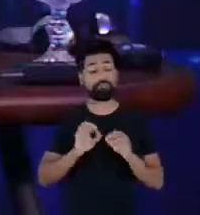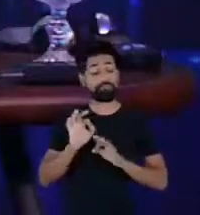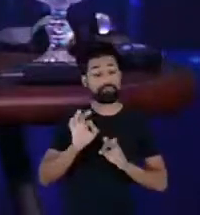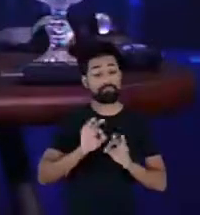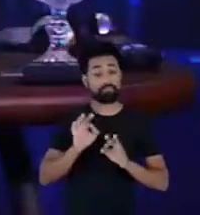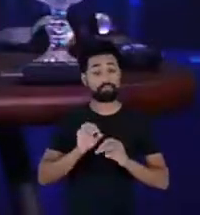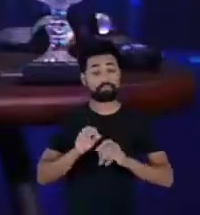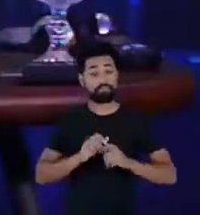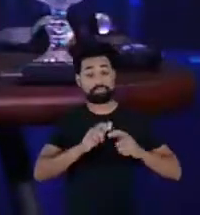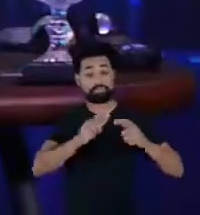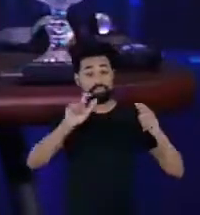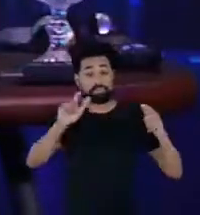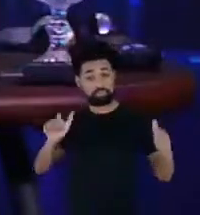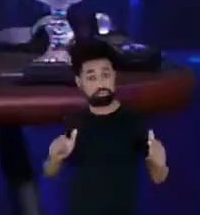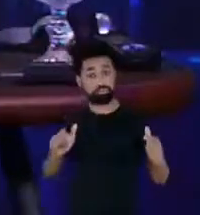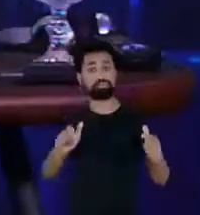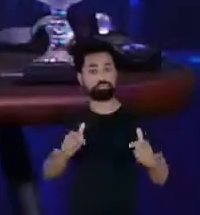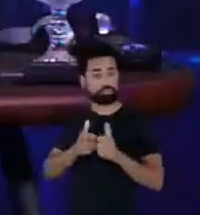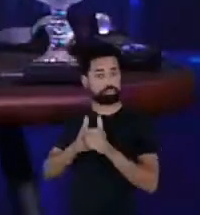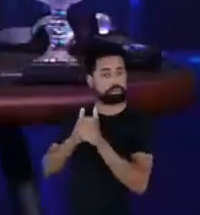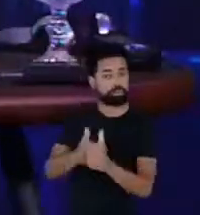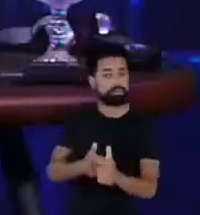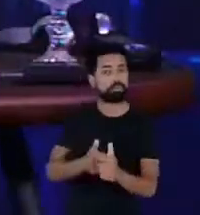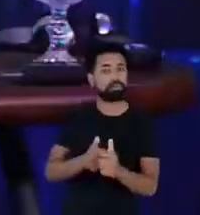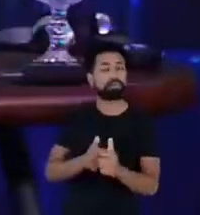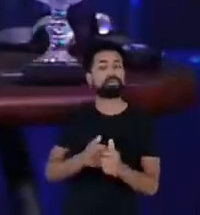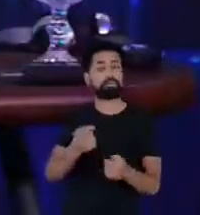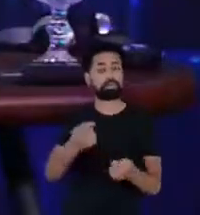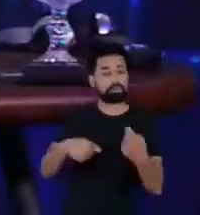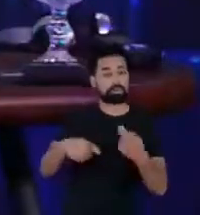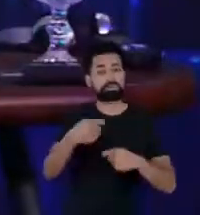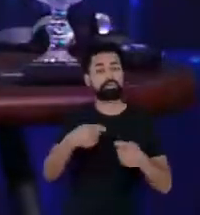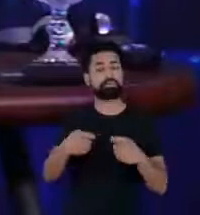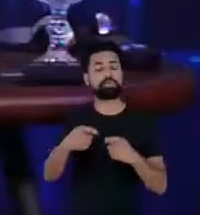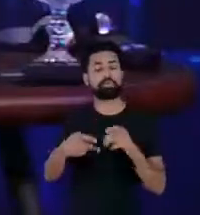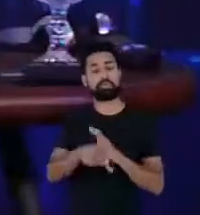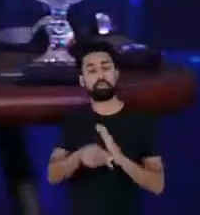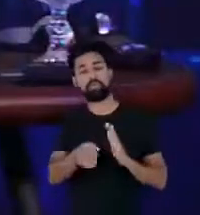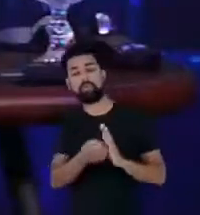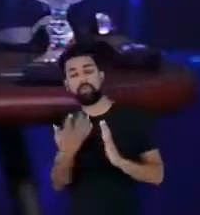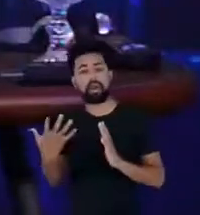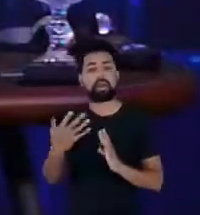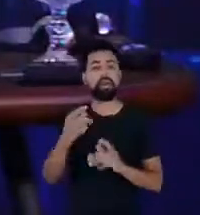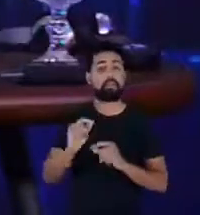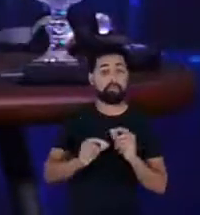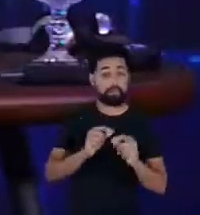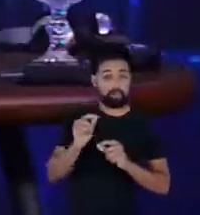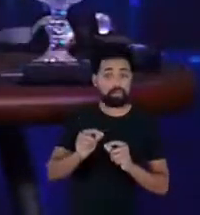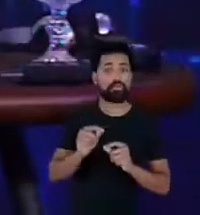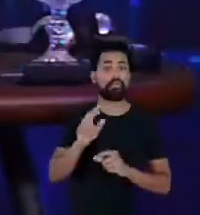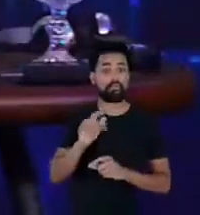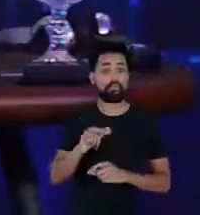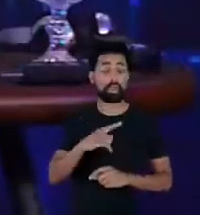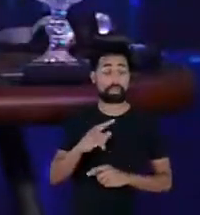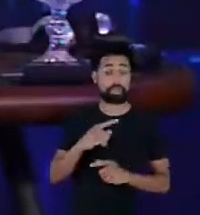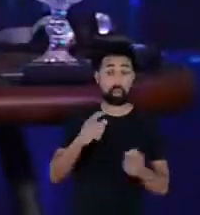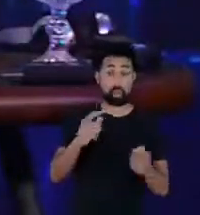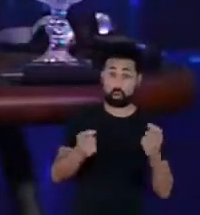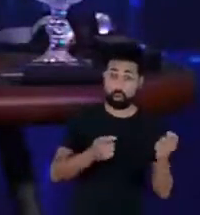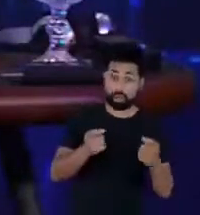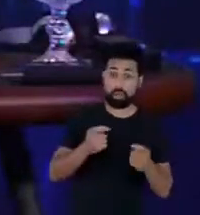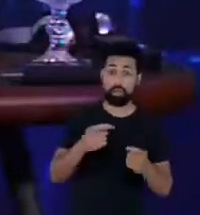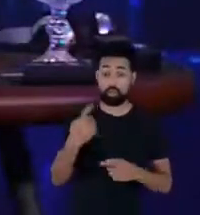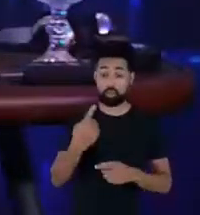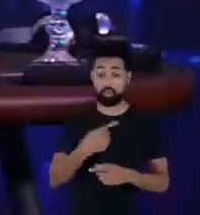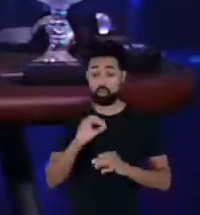da matriz a partir de recursos renováveis variáveis ou recursos renováveis não controláveis. Então, quando a